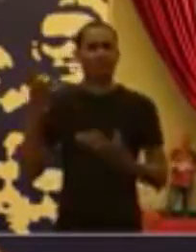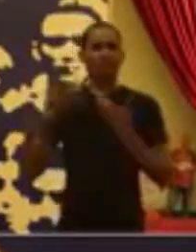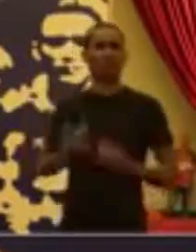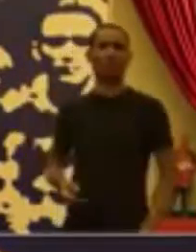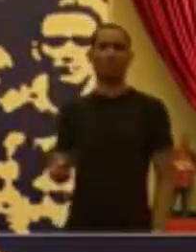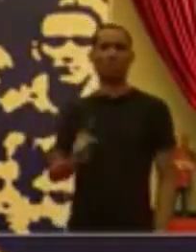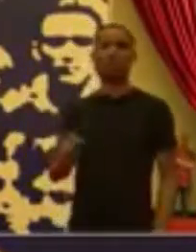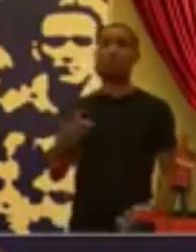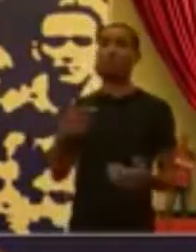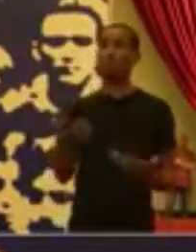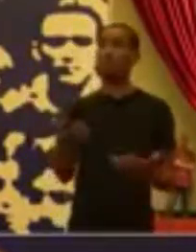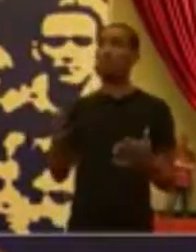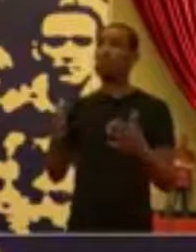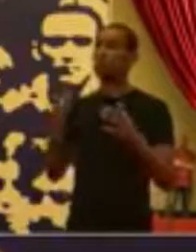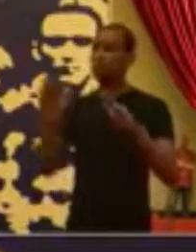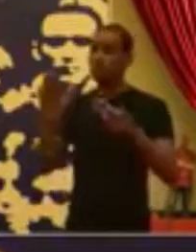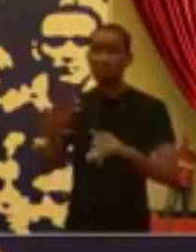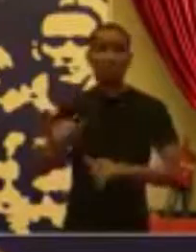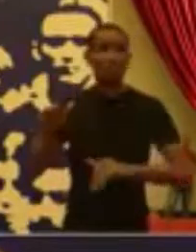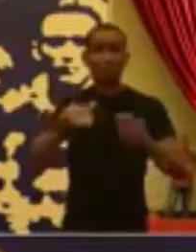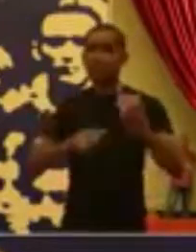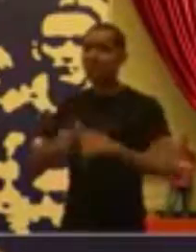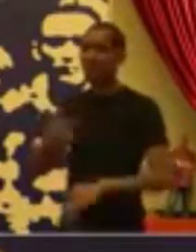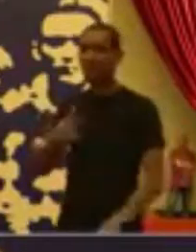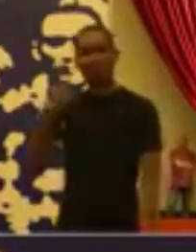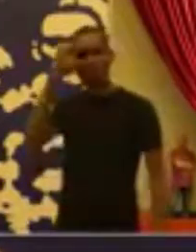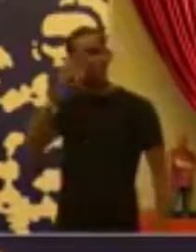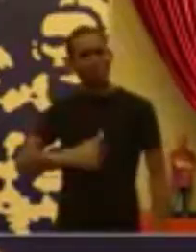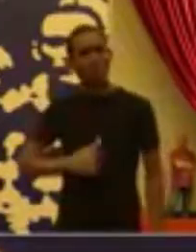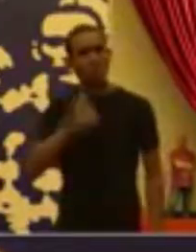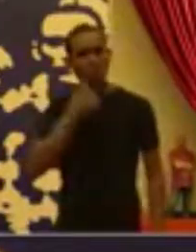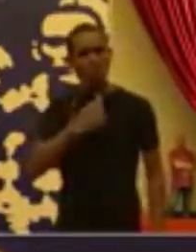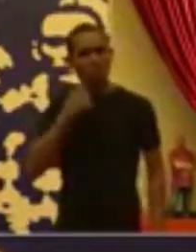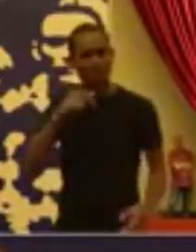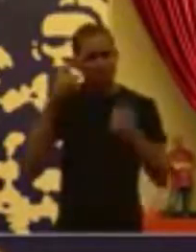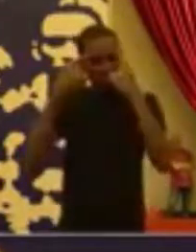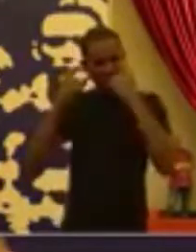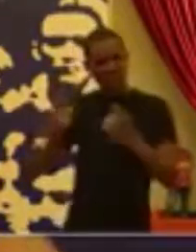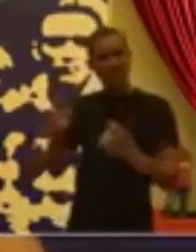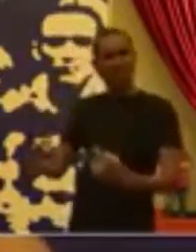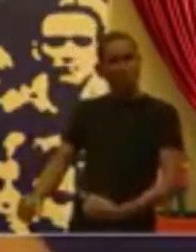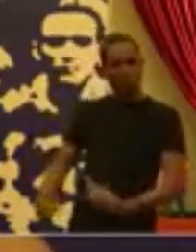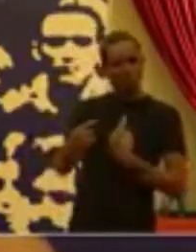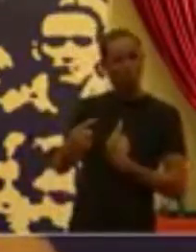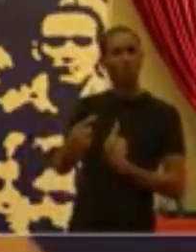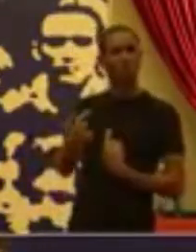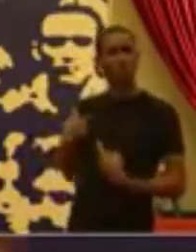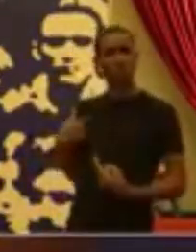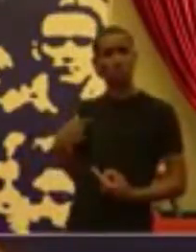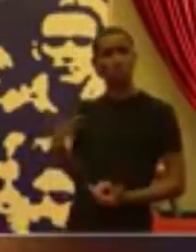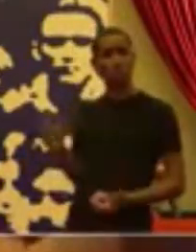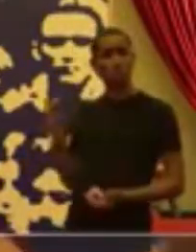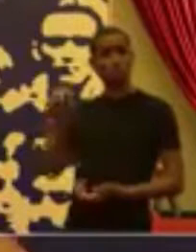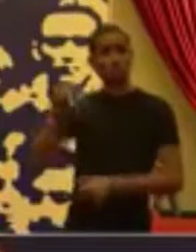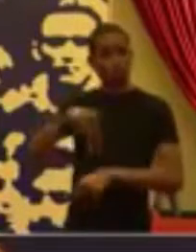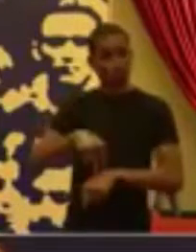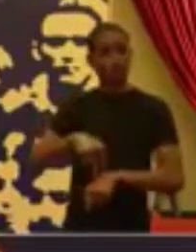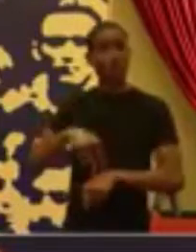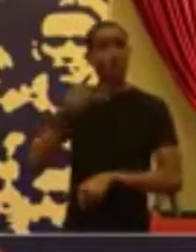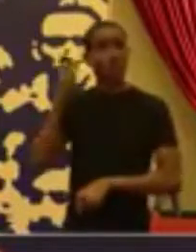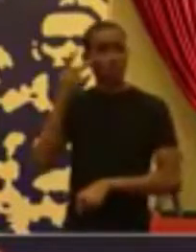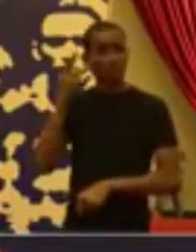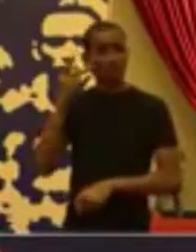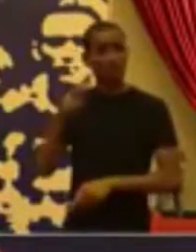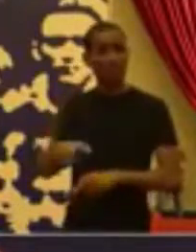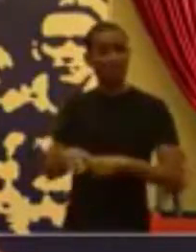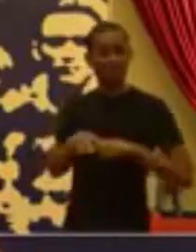um clamor. Como mulher que sofri violência, chego aqui em São Paulo e, por necessidade,